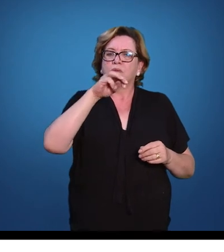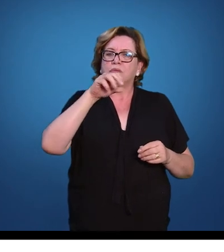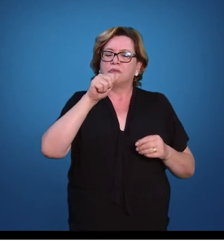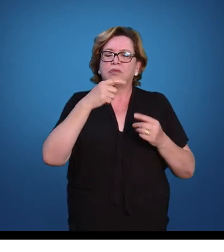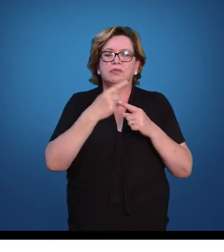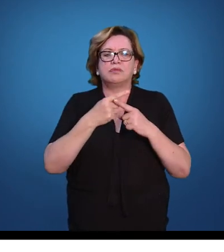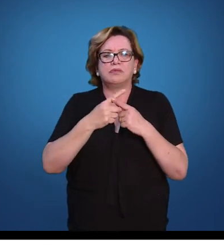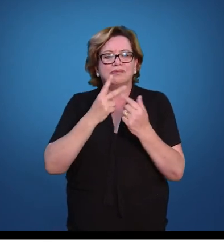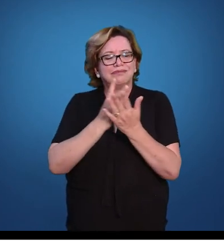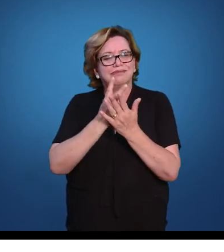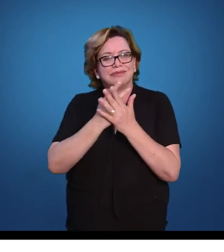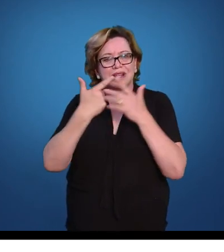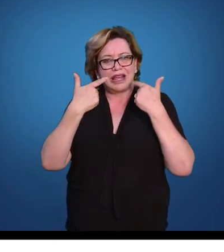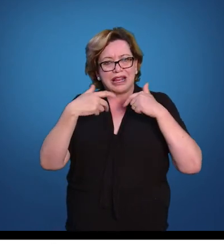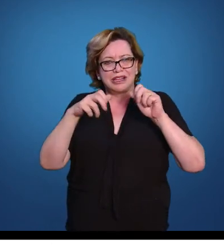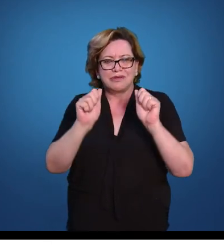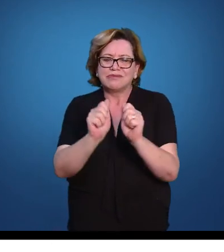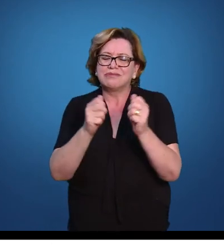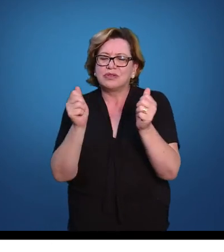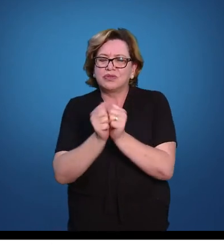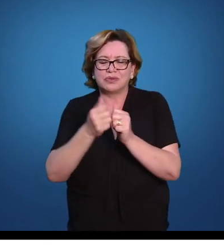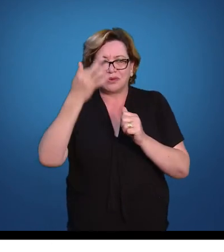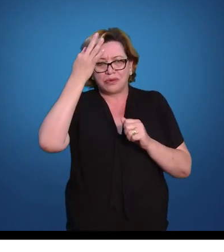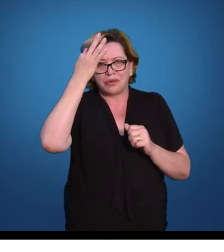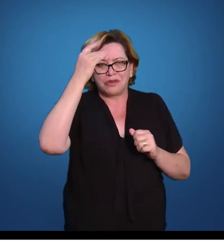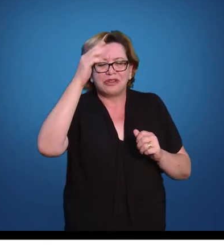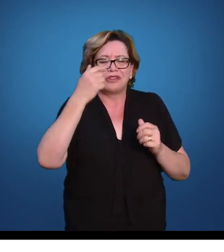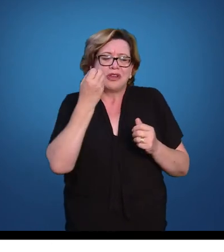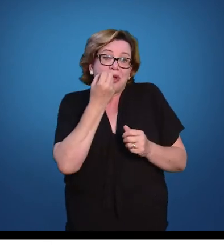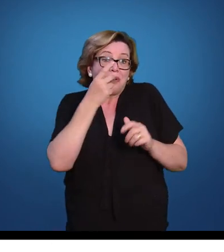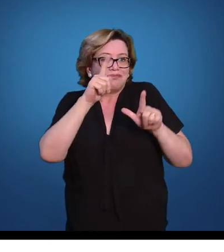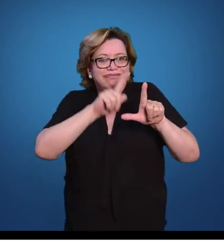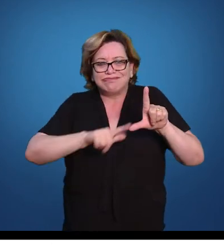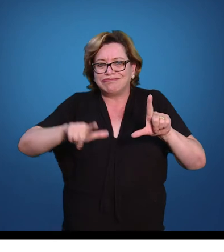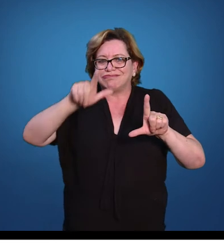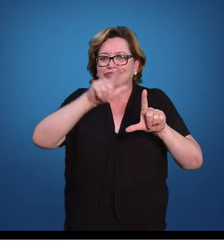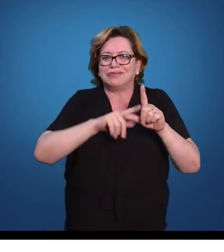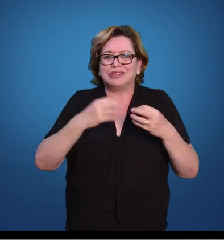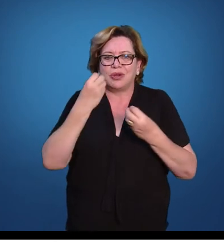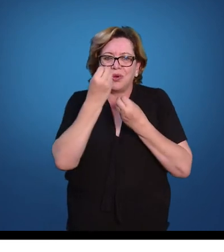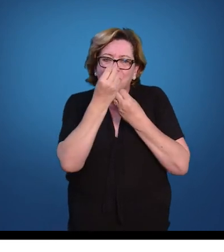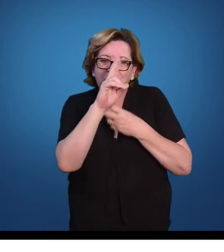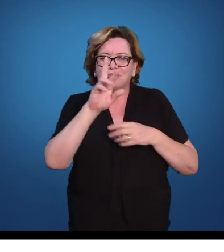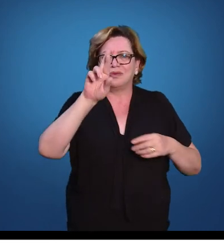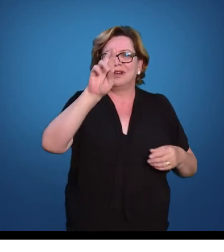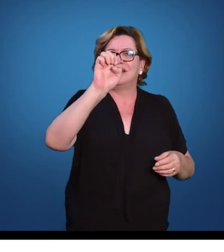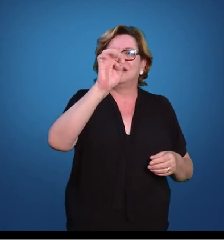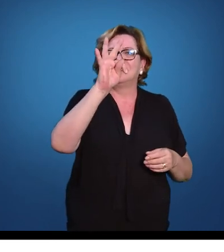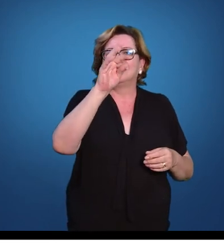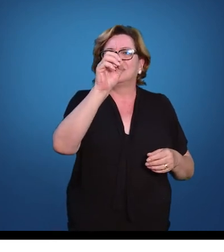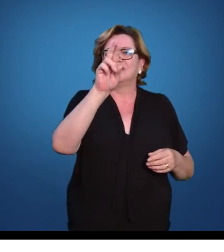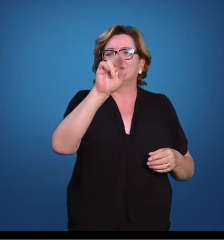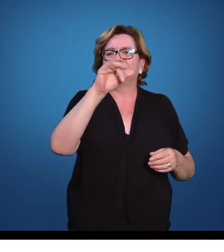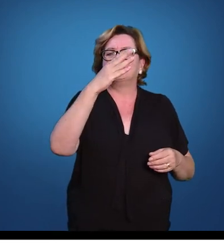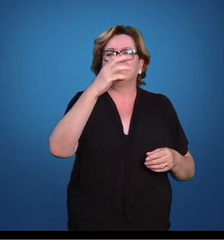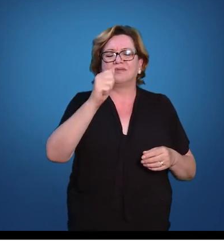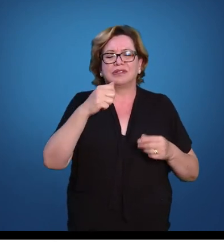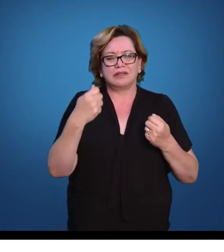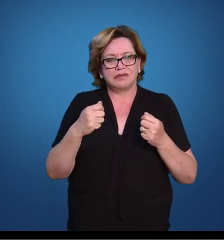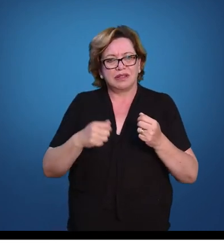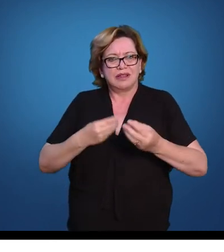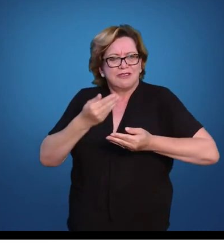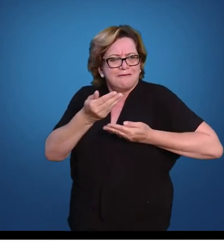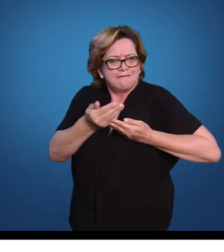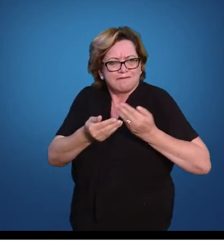estava sempre atrelada à filosofia ou a crítica literária ou crítica a retórica, foi necessário